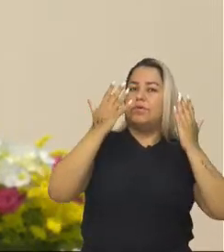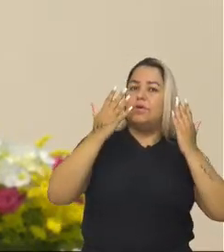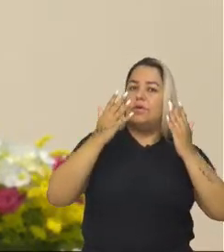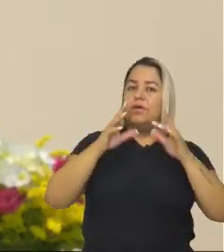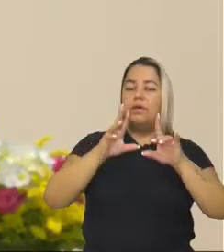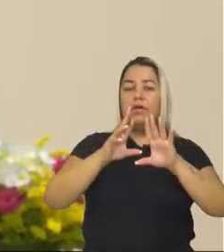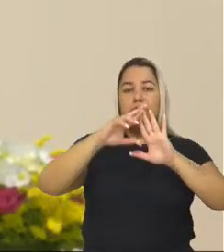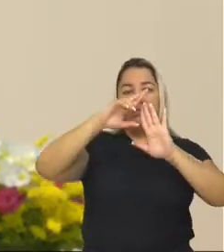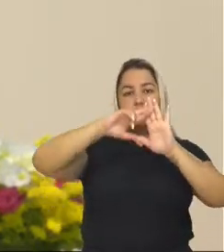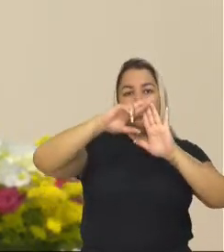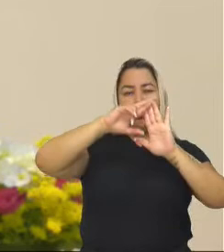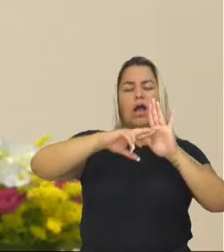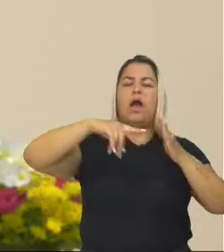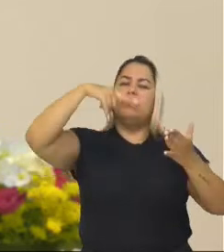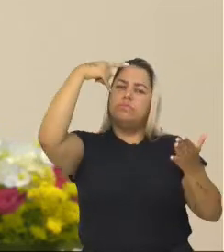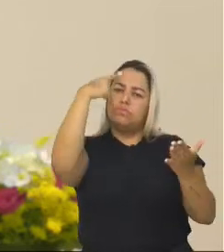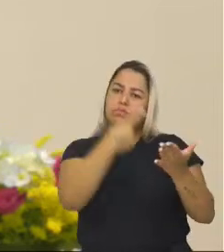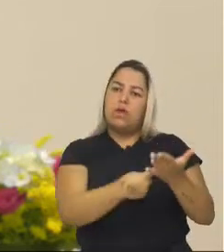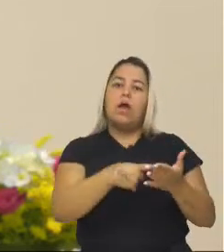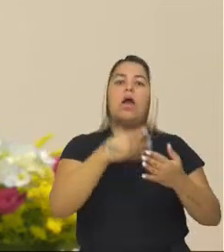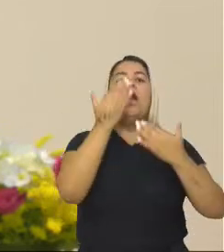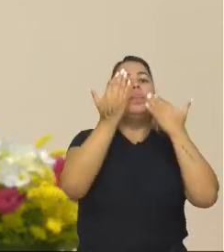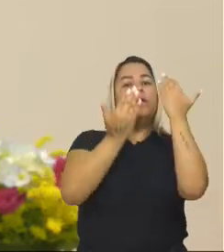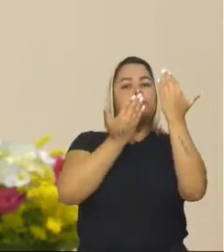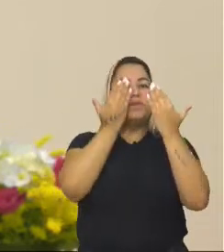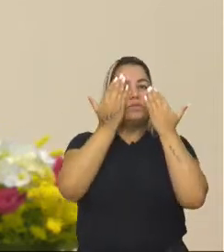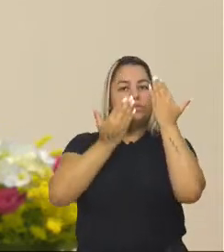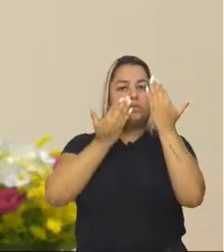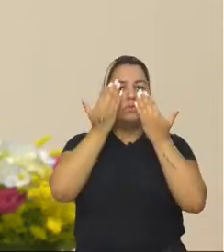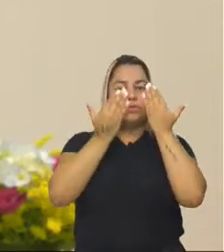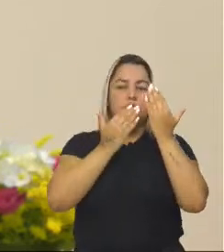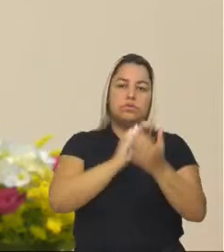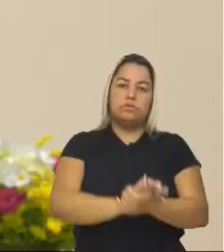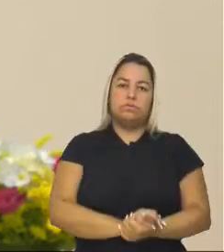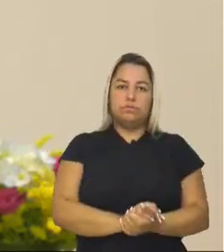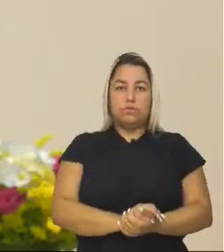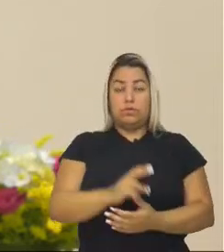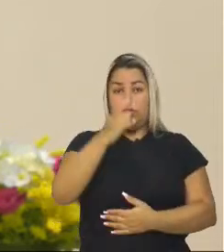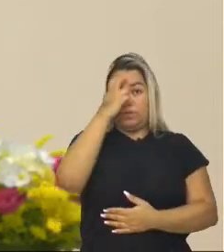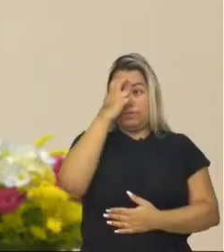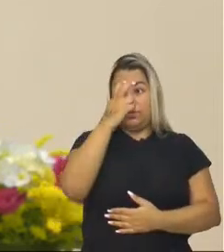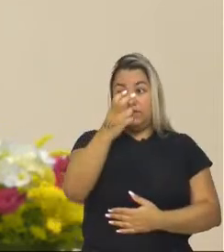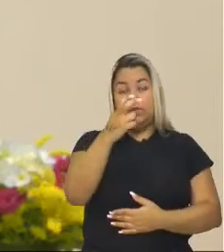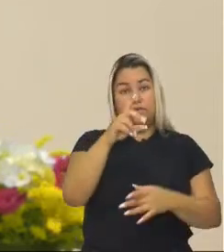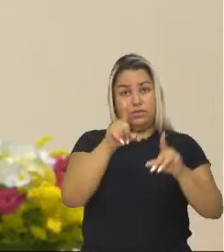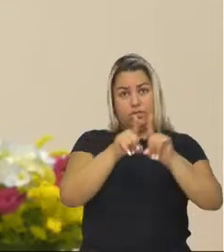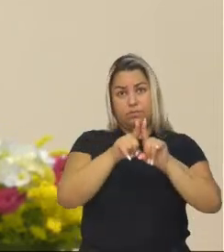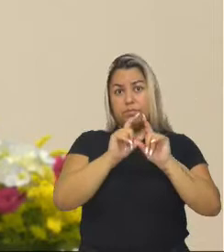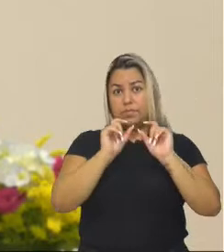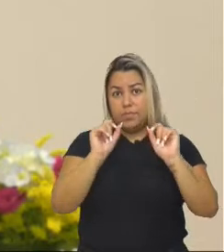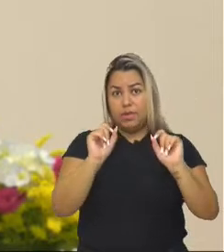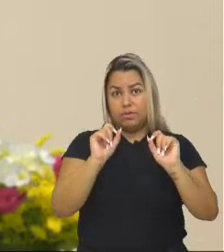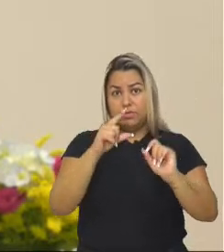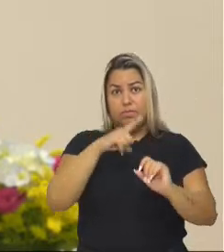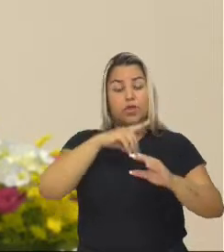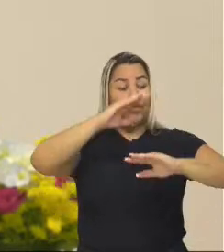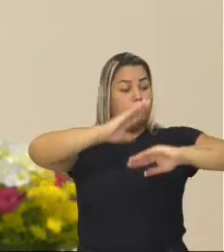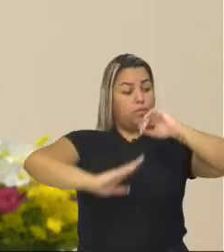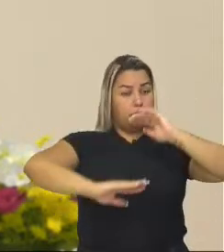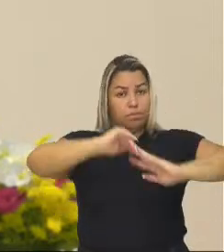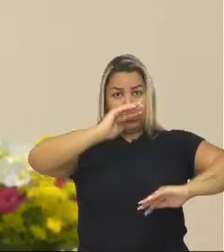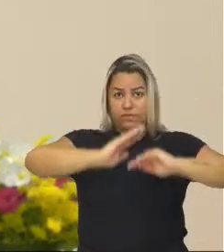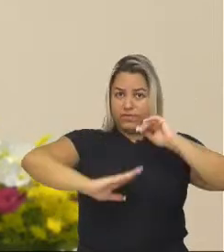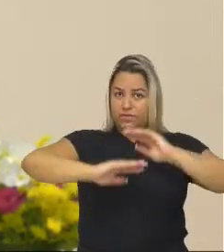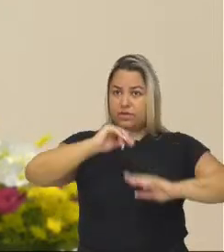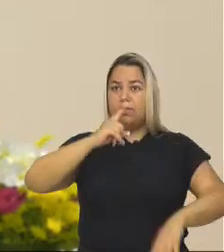0199 reafirma o compromisso da psicologia, né, enquanto ciência e, sobretudo, enquanto profissão.